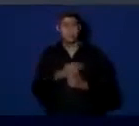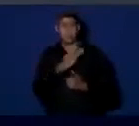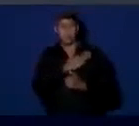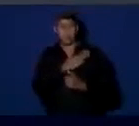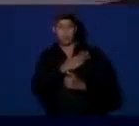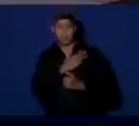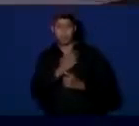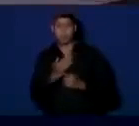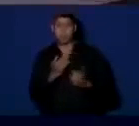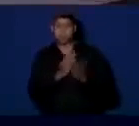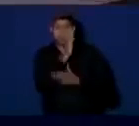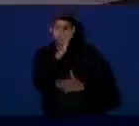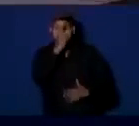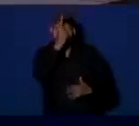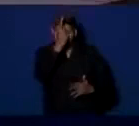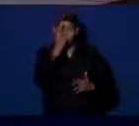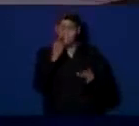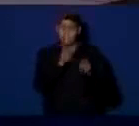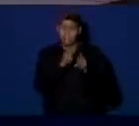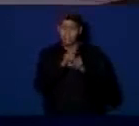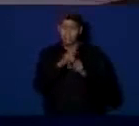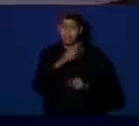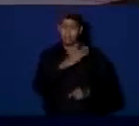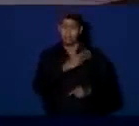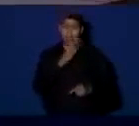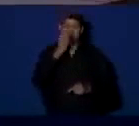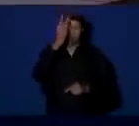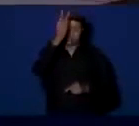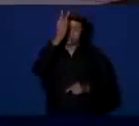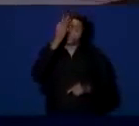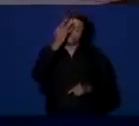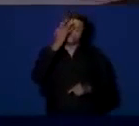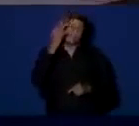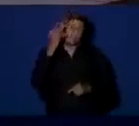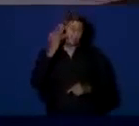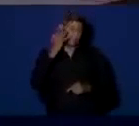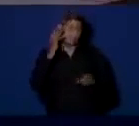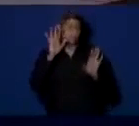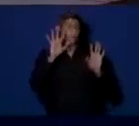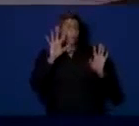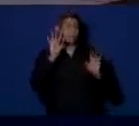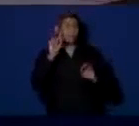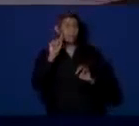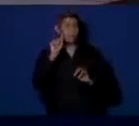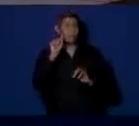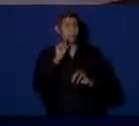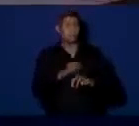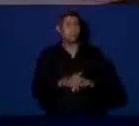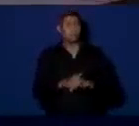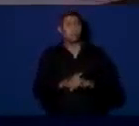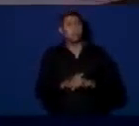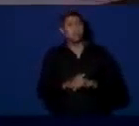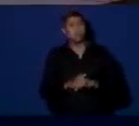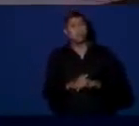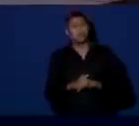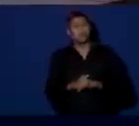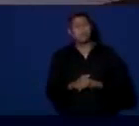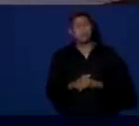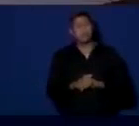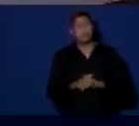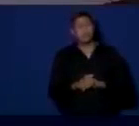2 inteiro, né? Então assim, se eu tivesse que usar essa... Eu estou no Lula 2.